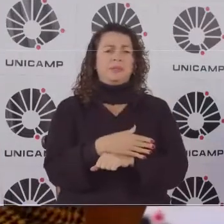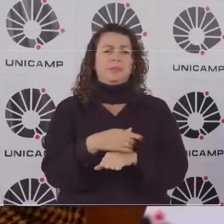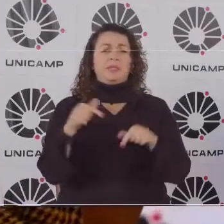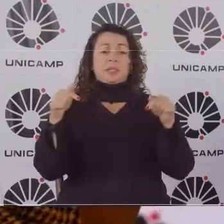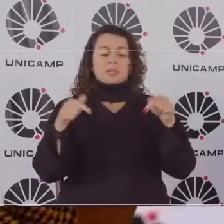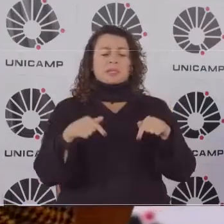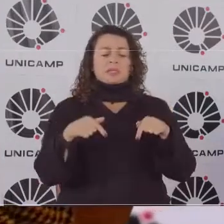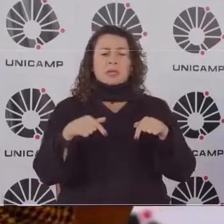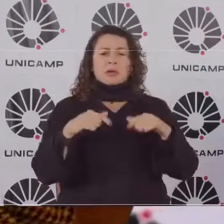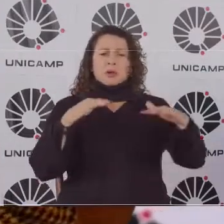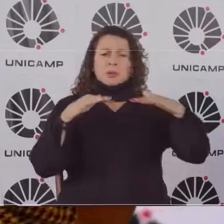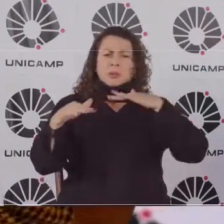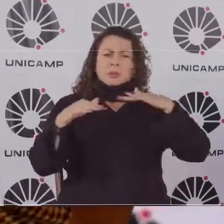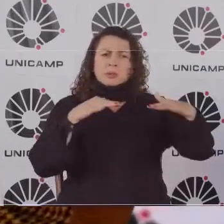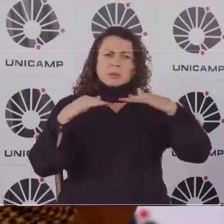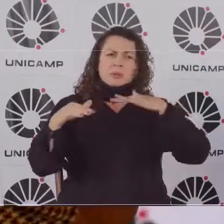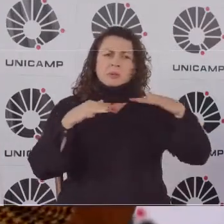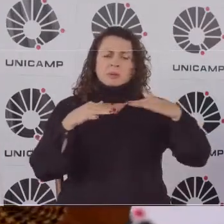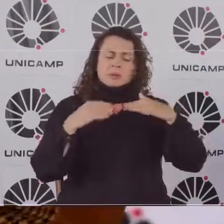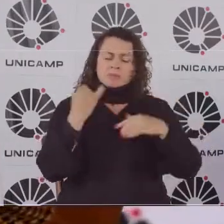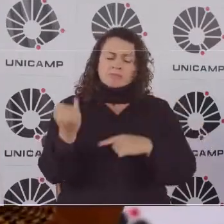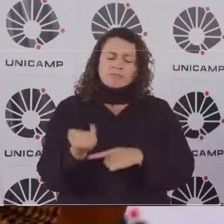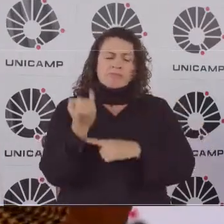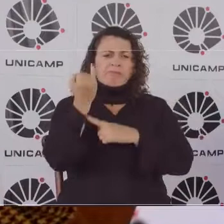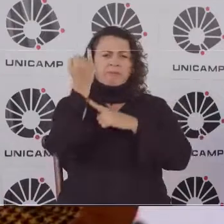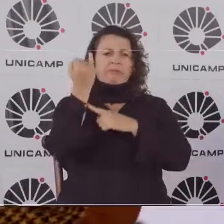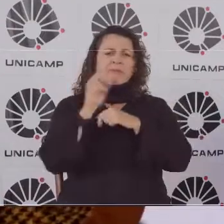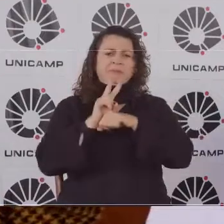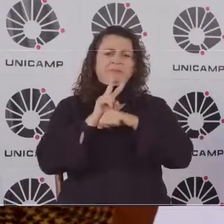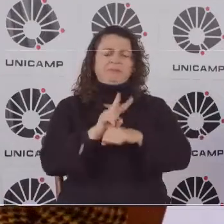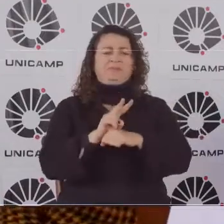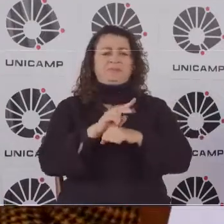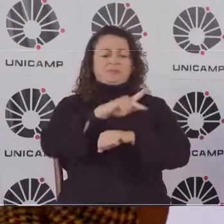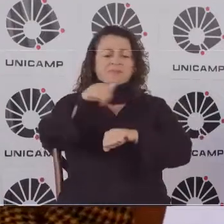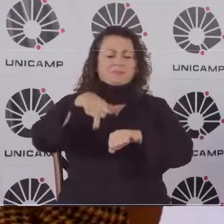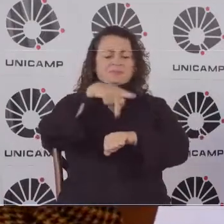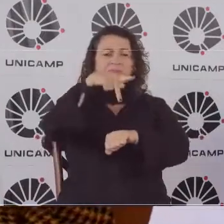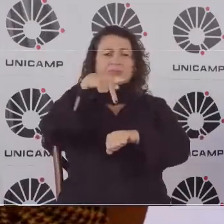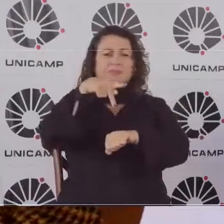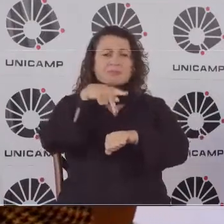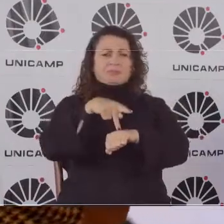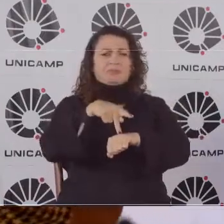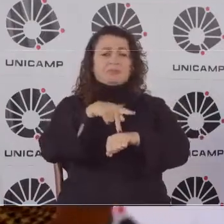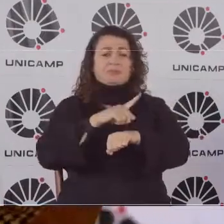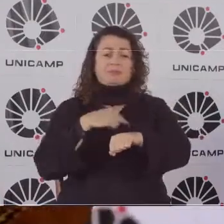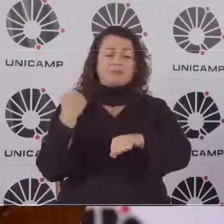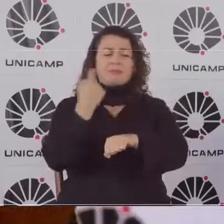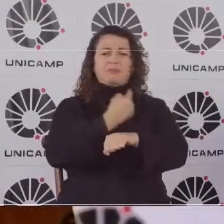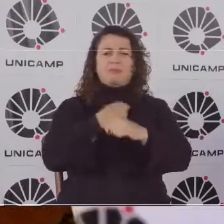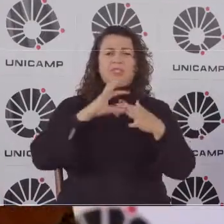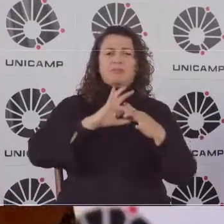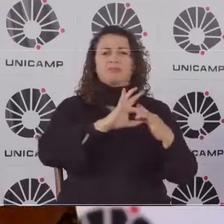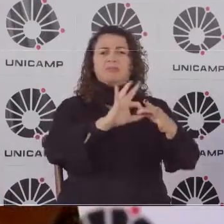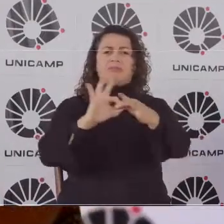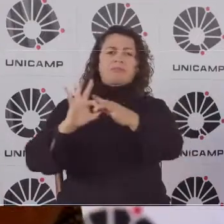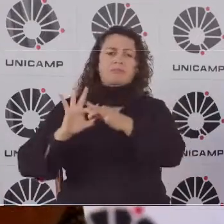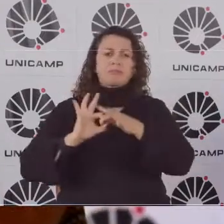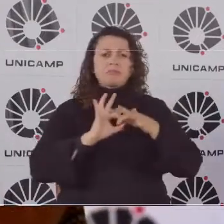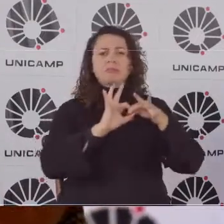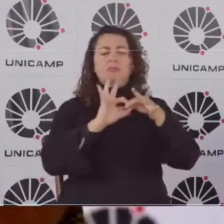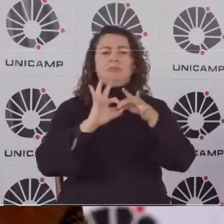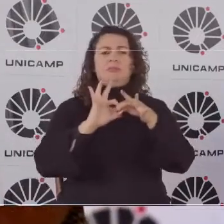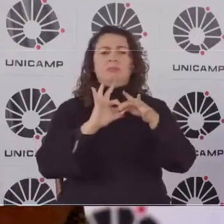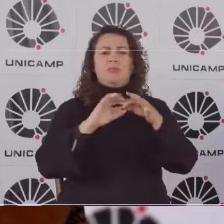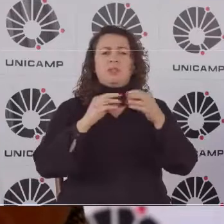deste grande movimento pelo país que nos une e nos